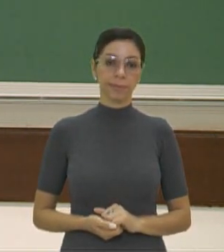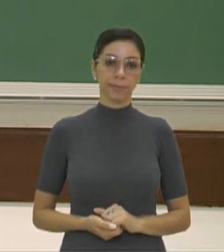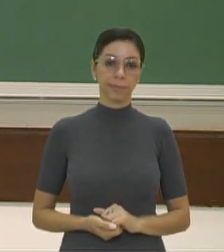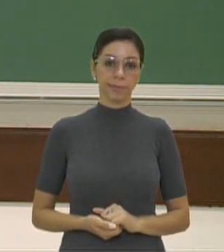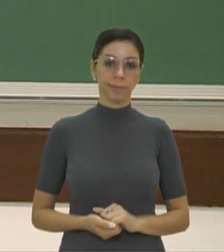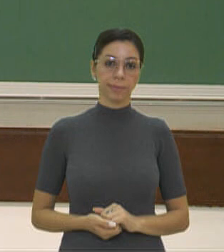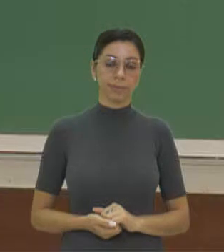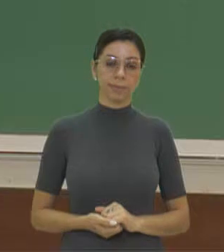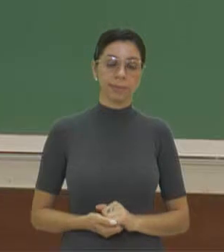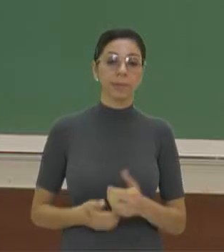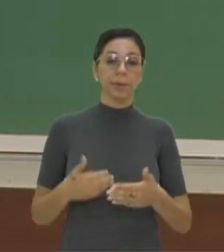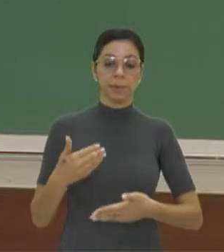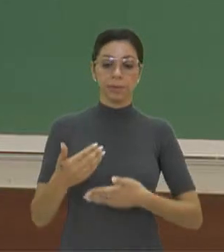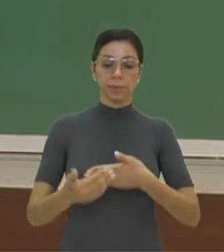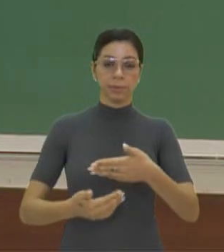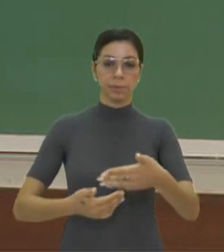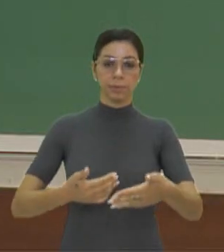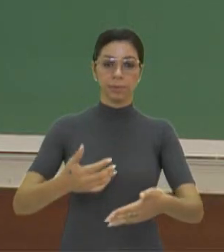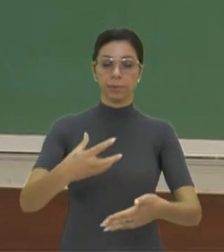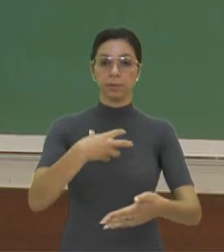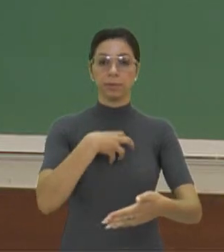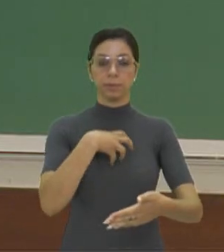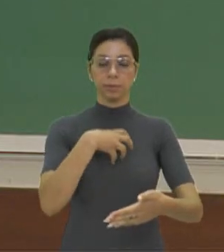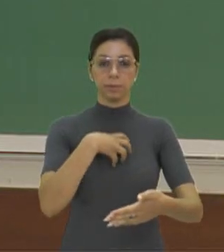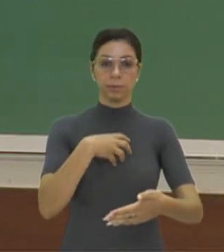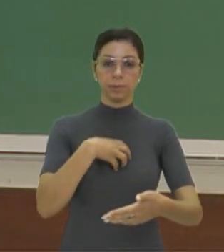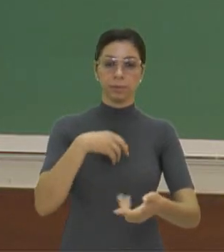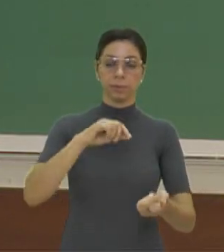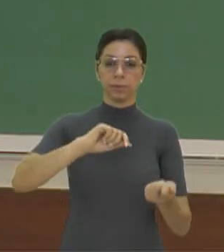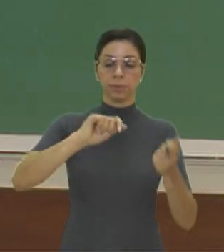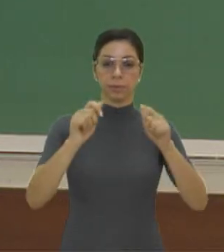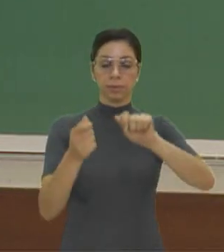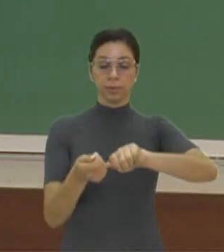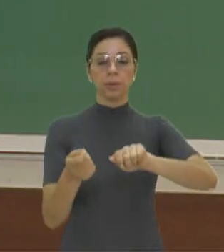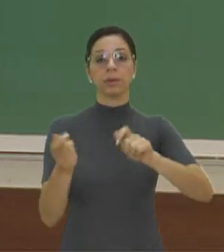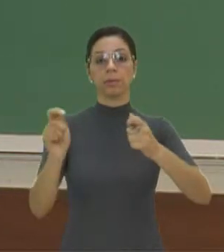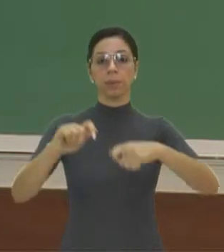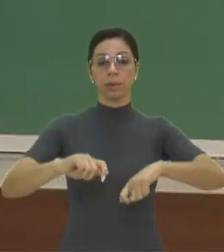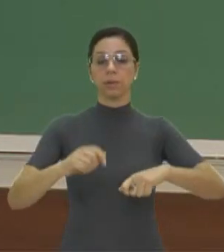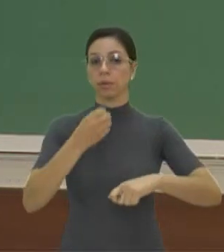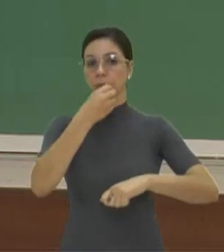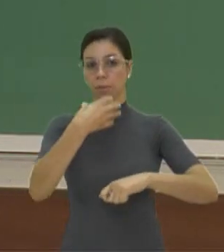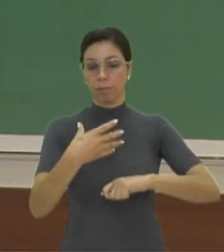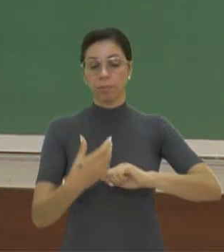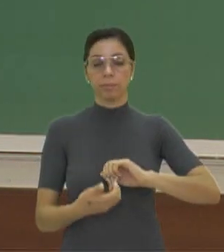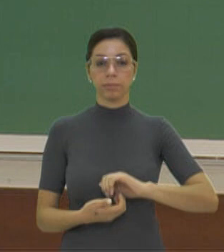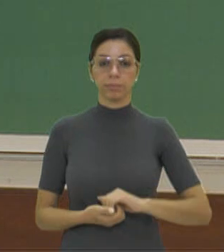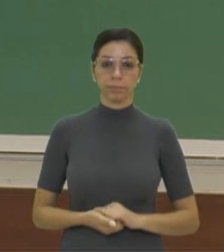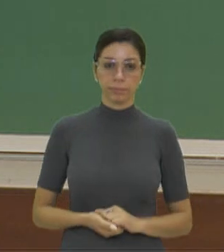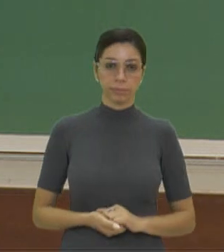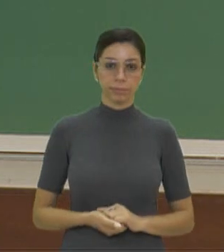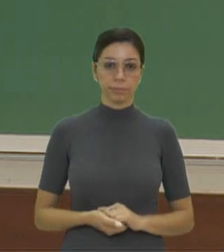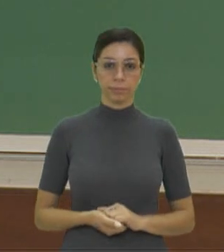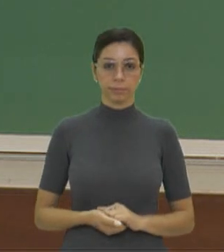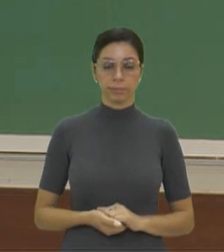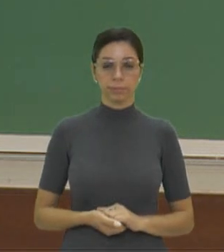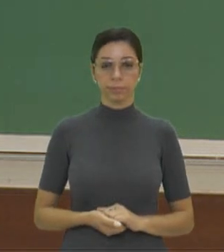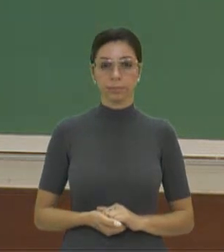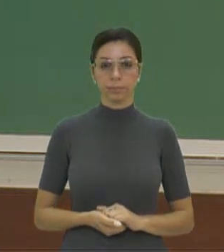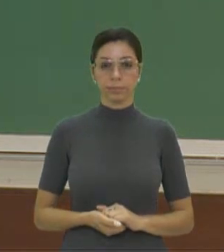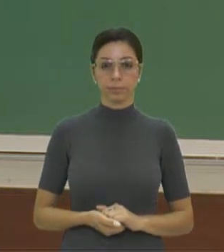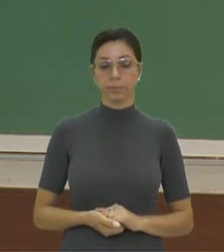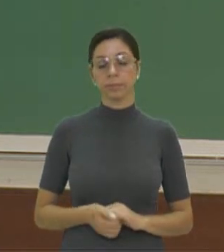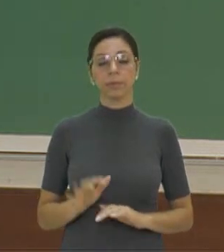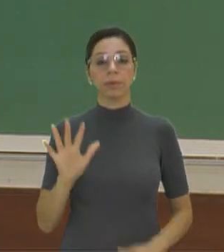way, então desenvolver de um modo, de uma posição satisfatória, E to happen or to start to happen,